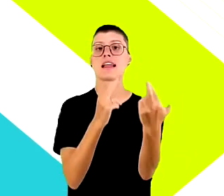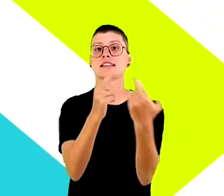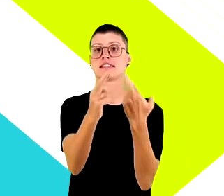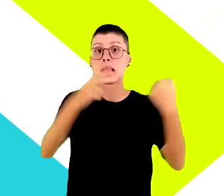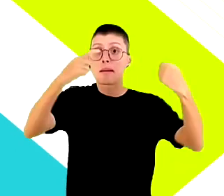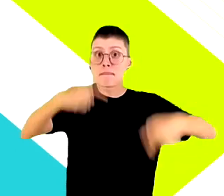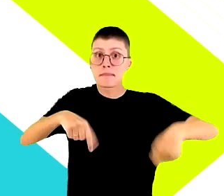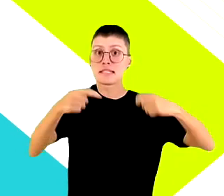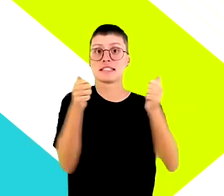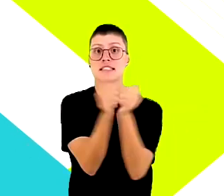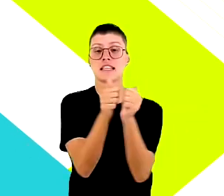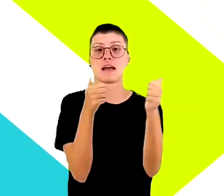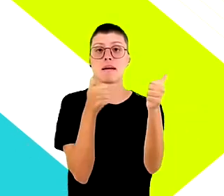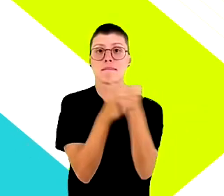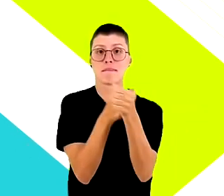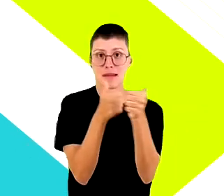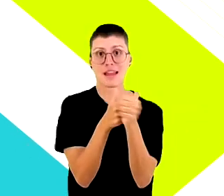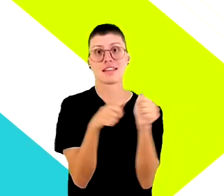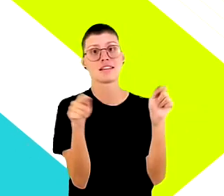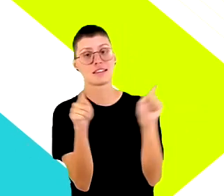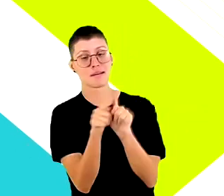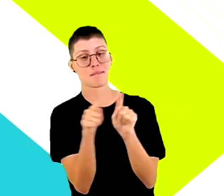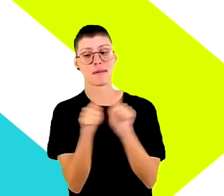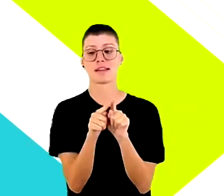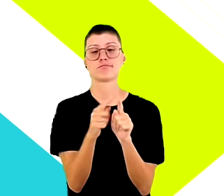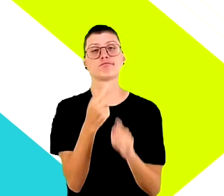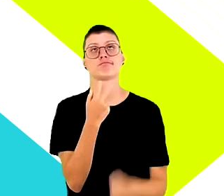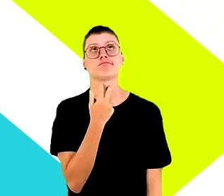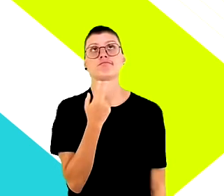próximo do produtor, né, não adianta de forma